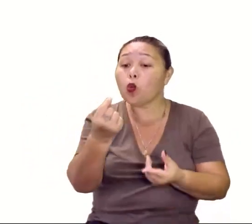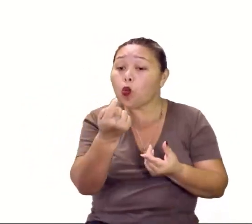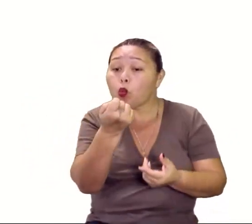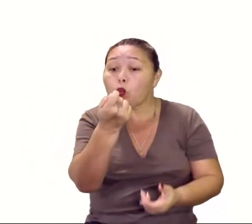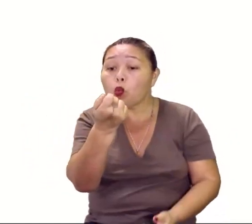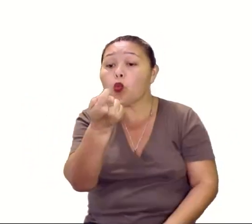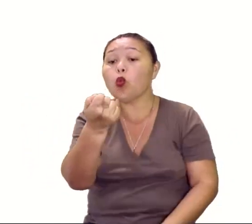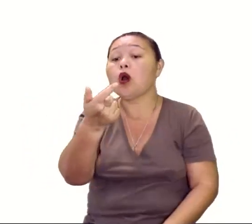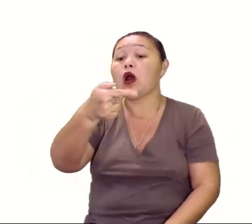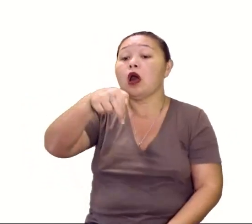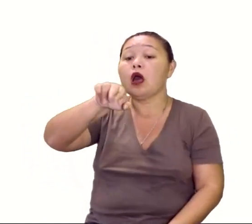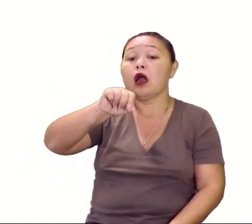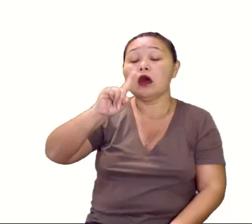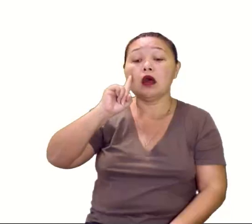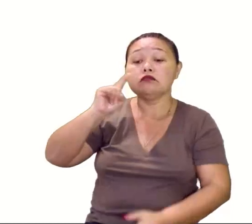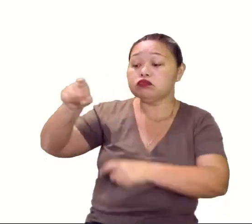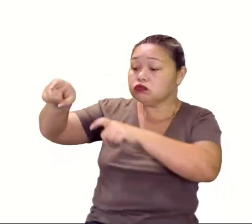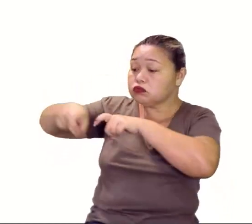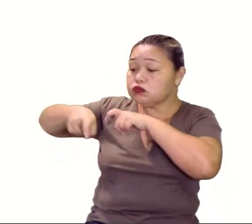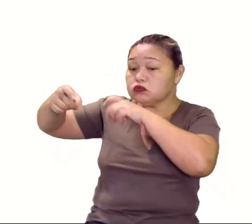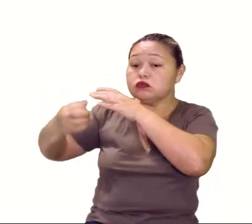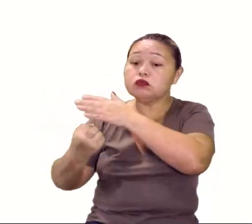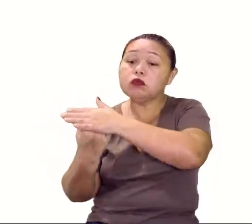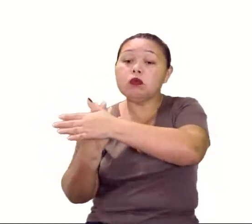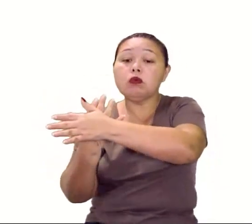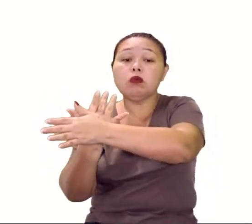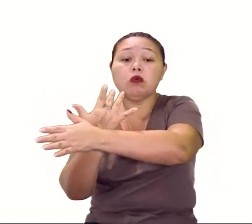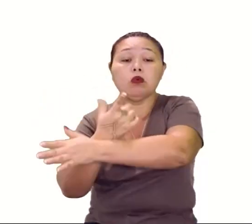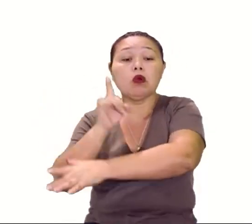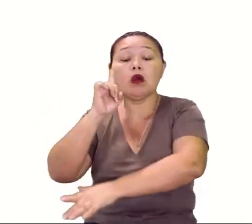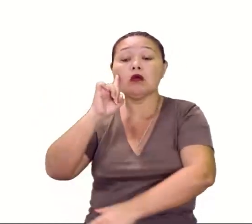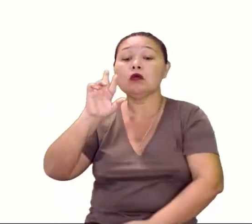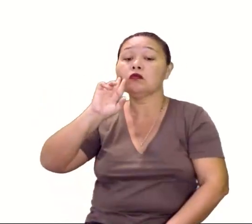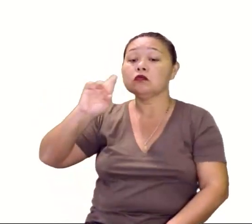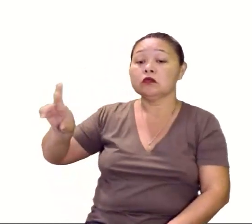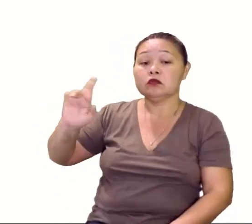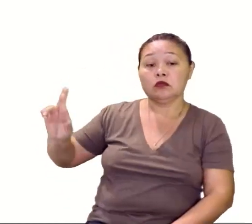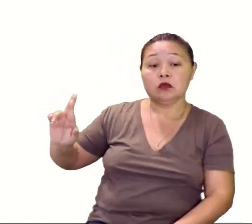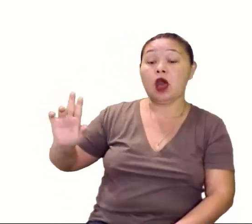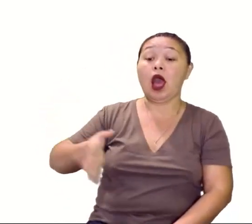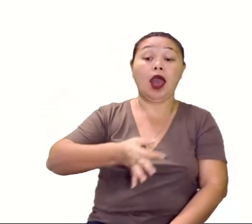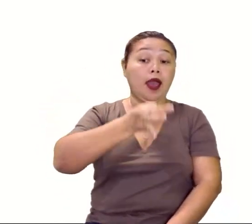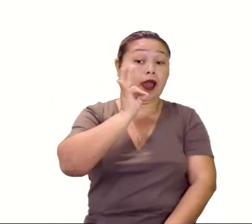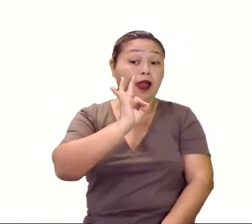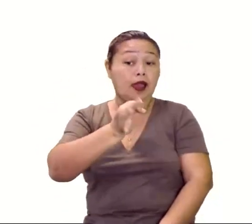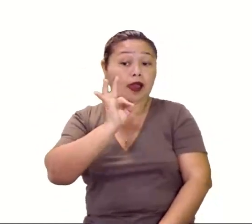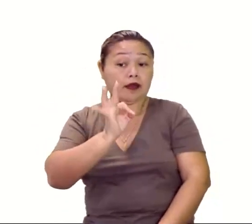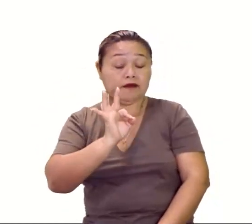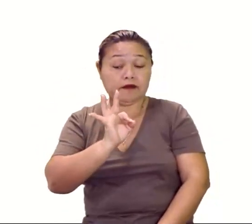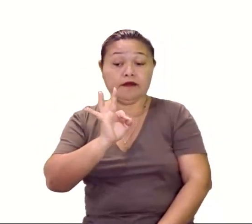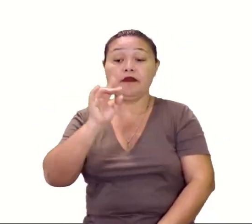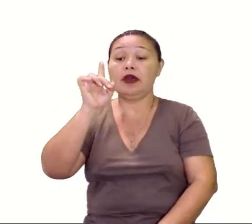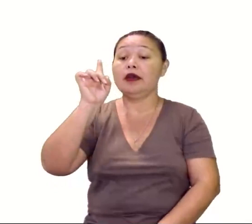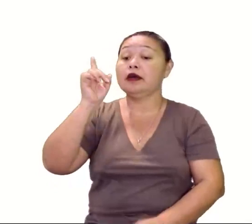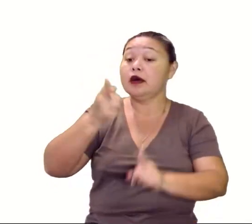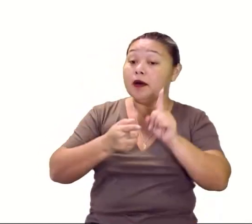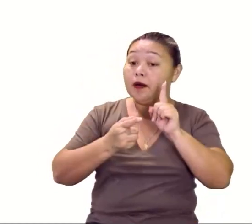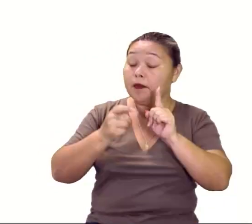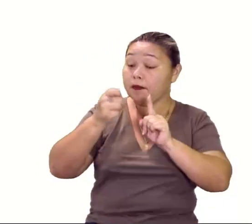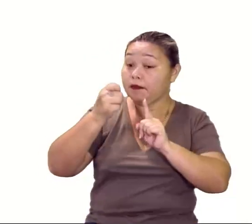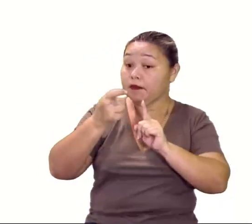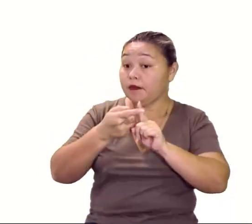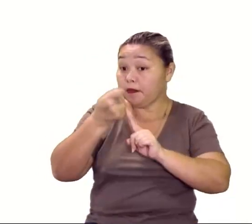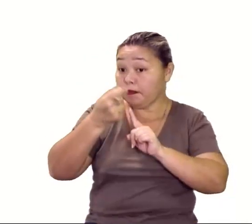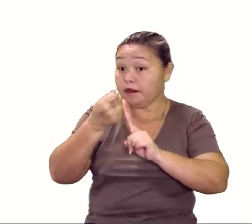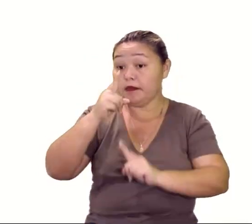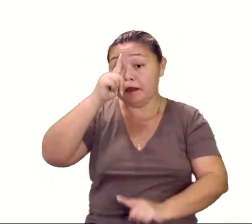plantados na região e obteve o resultado que é café, milho e soja. Beleza, então agora temos